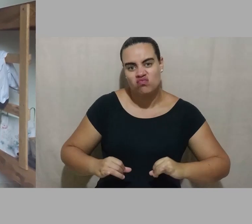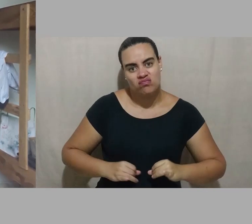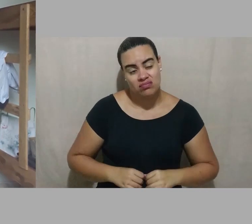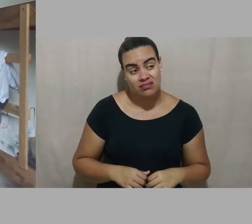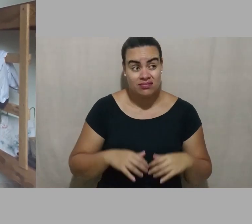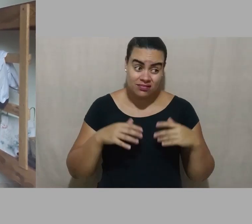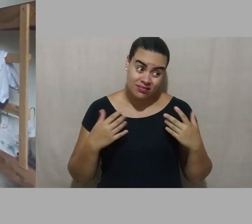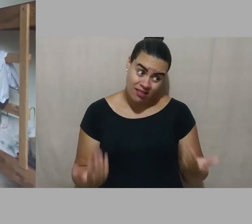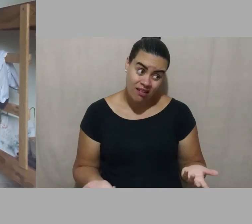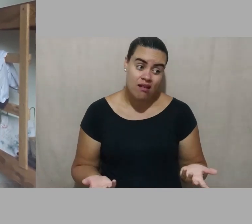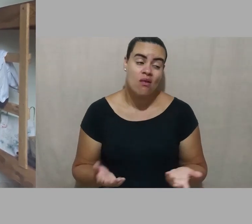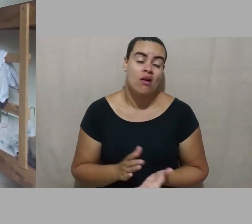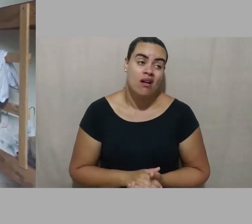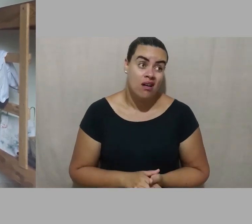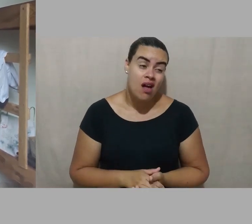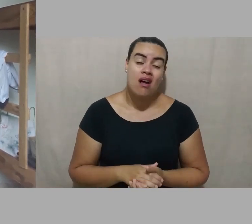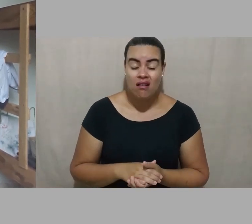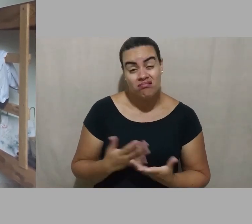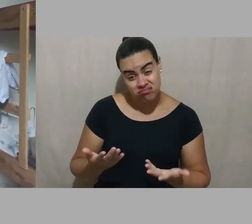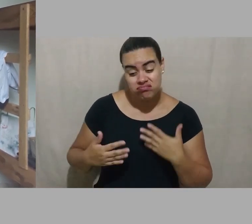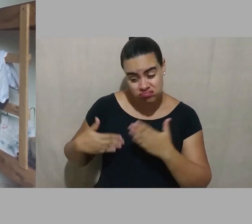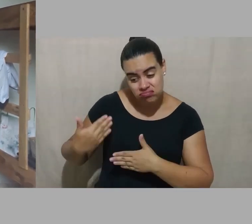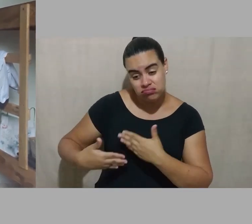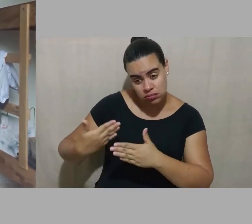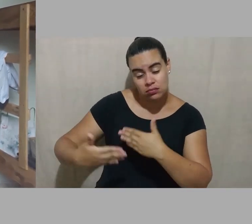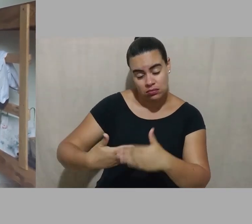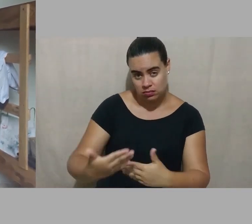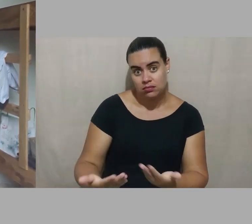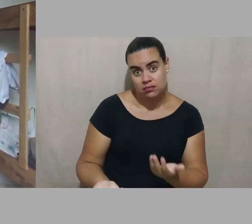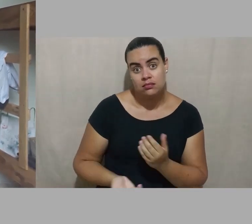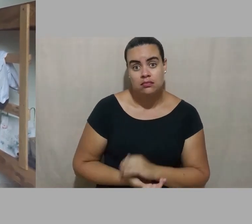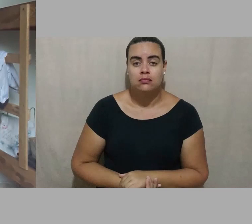acho que fiz parte desse processo.